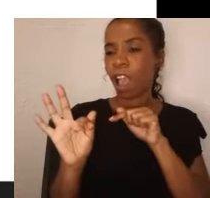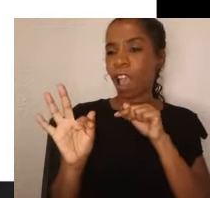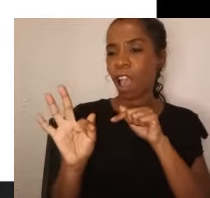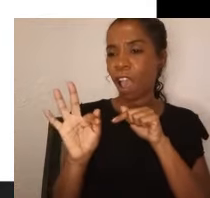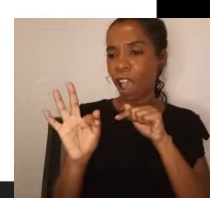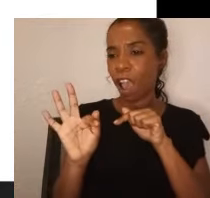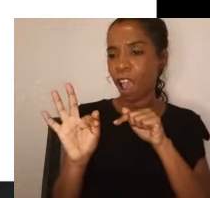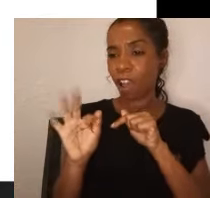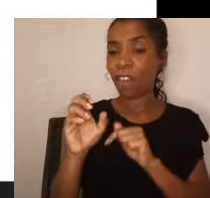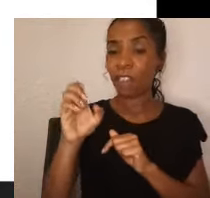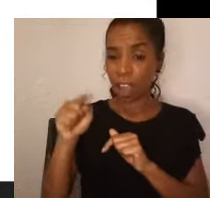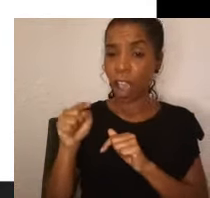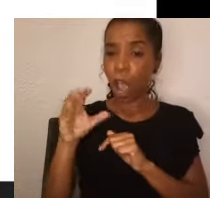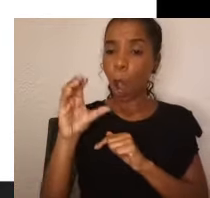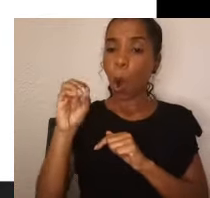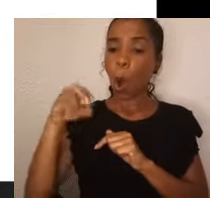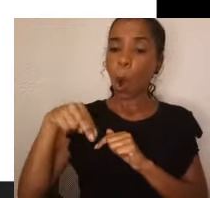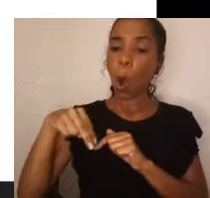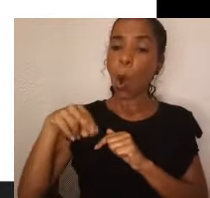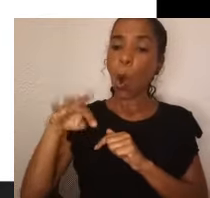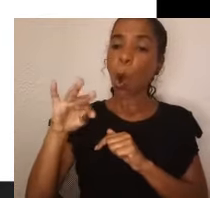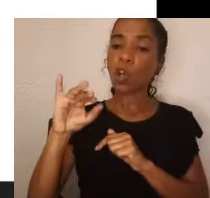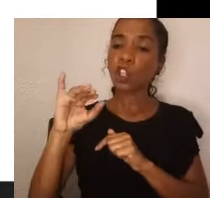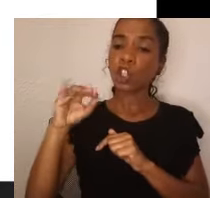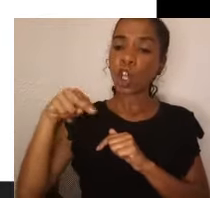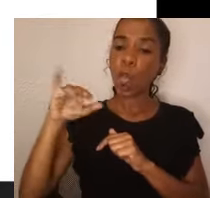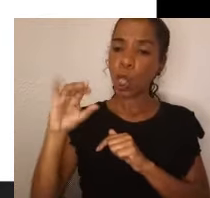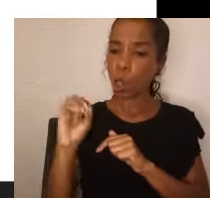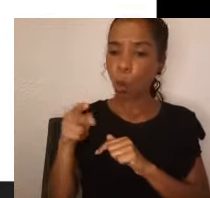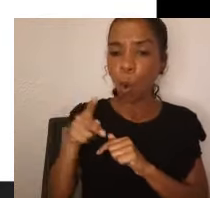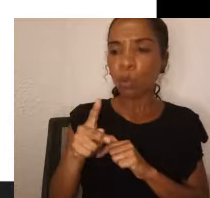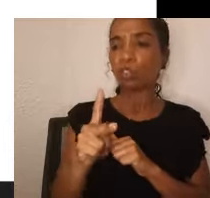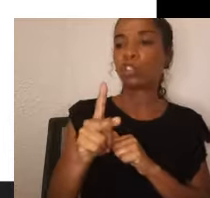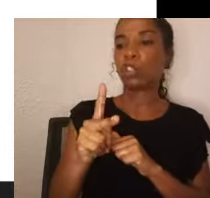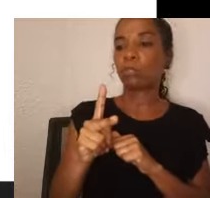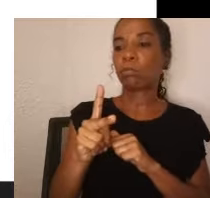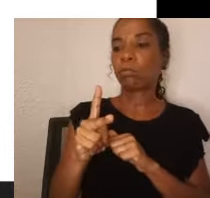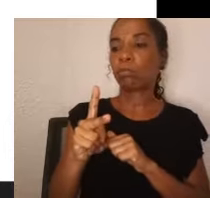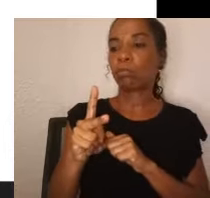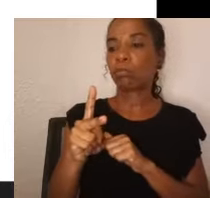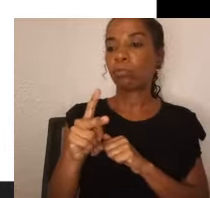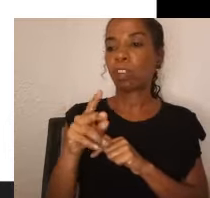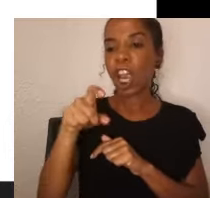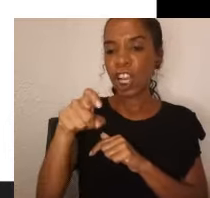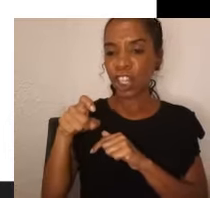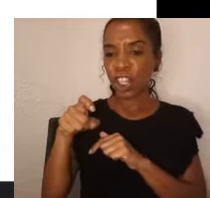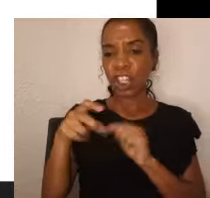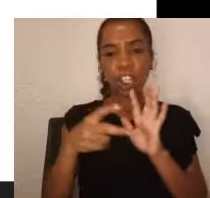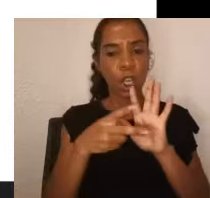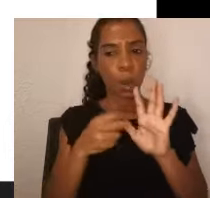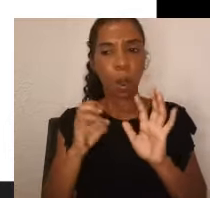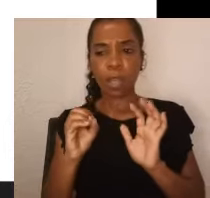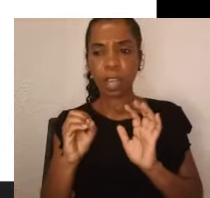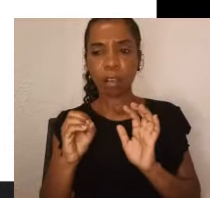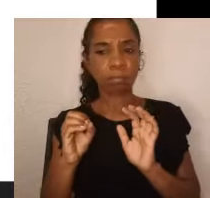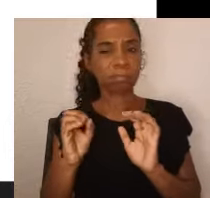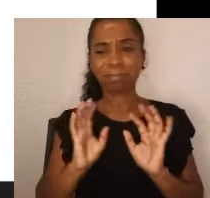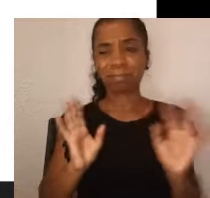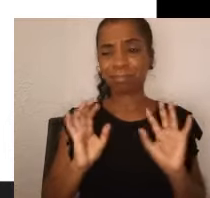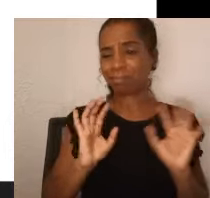em x igual a 0? Né? Essa pergunta não faz sentido porque o zero não pertence ao